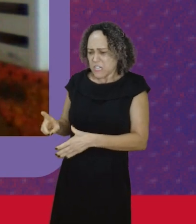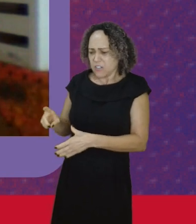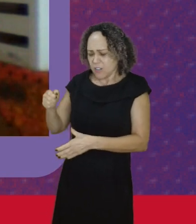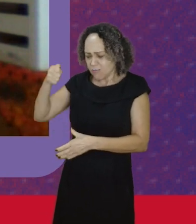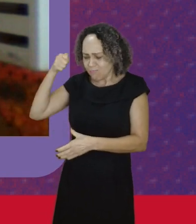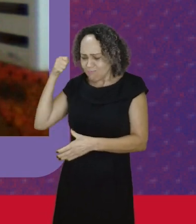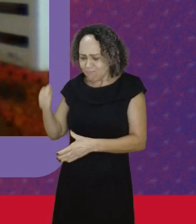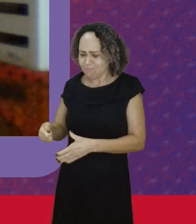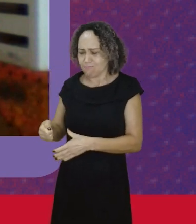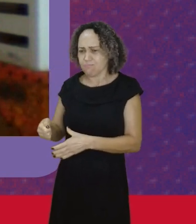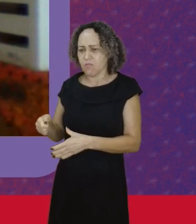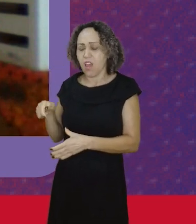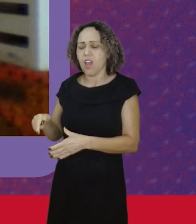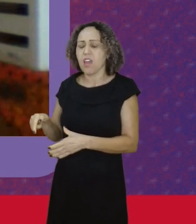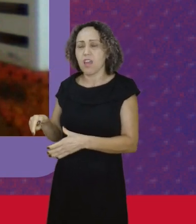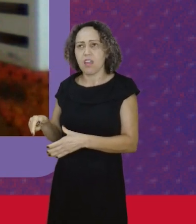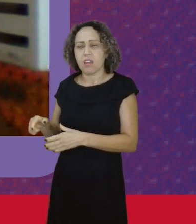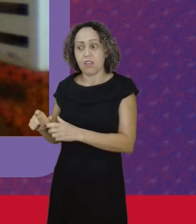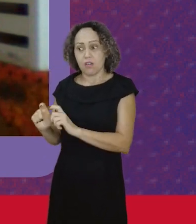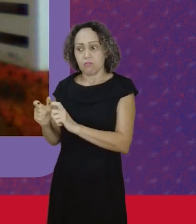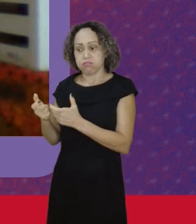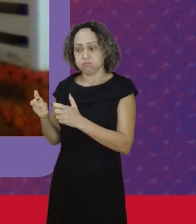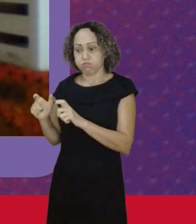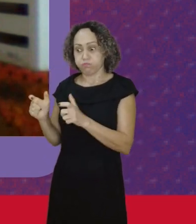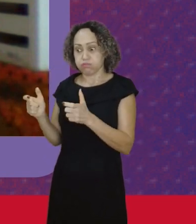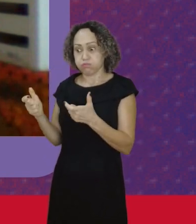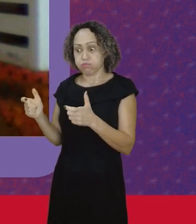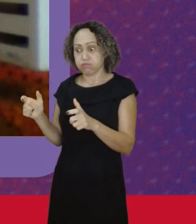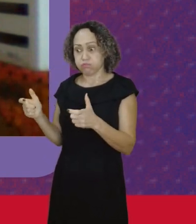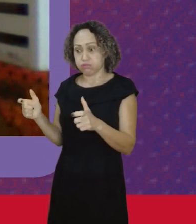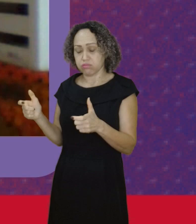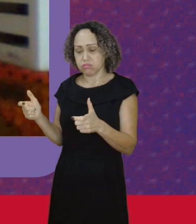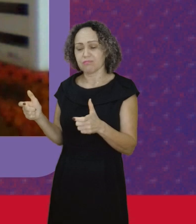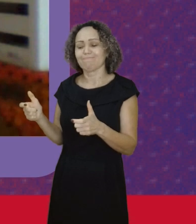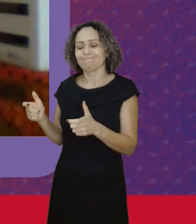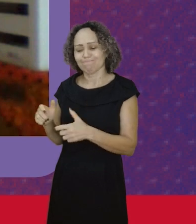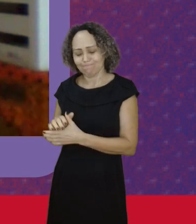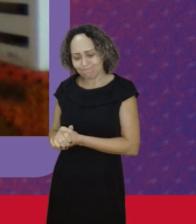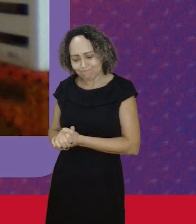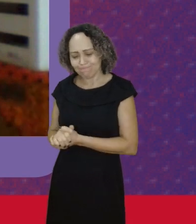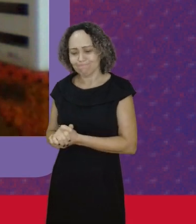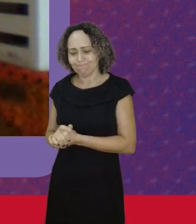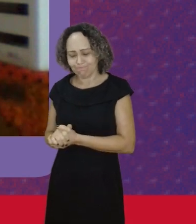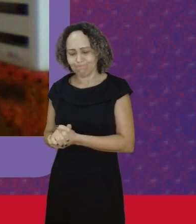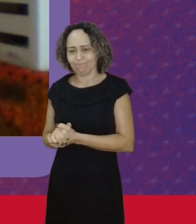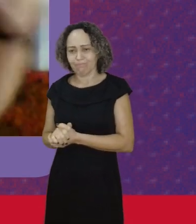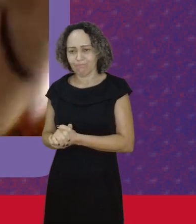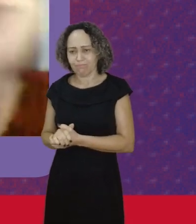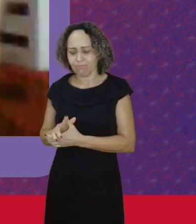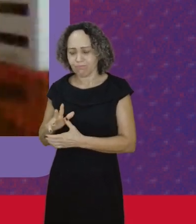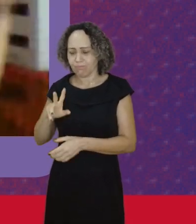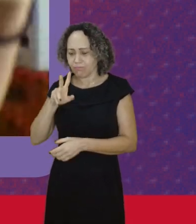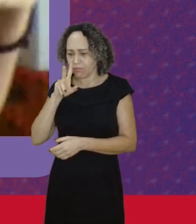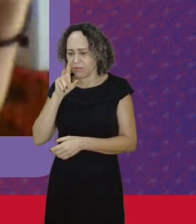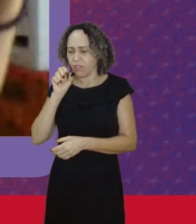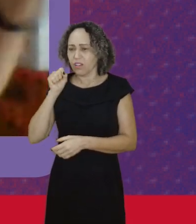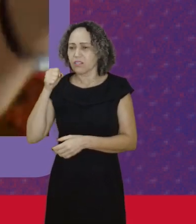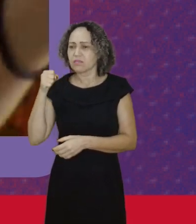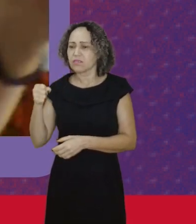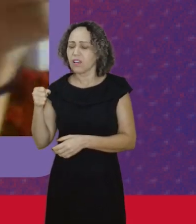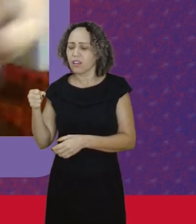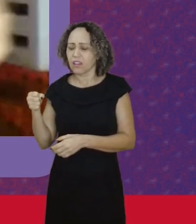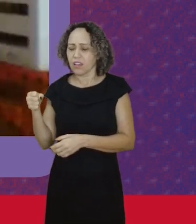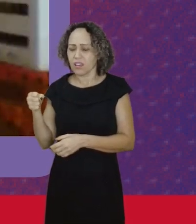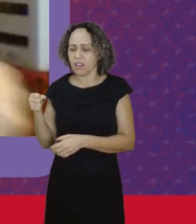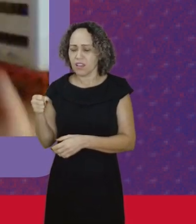representatividade enorme e que fortalece esse tipo de negócio que